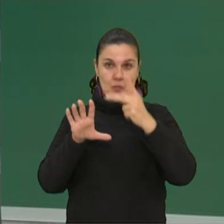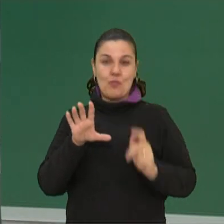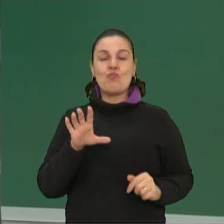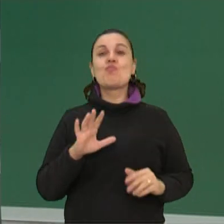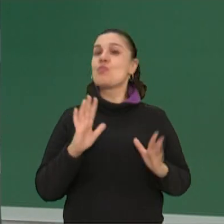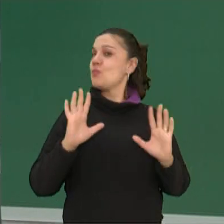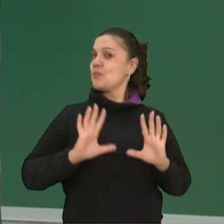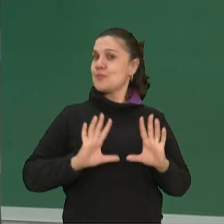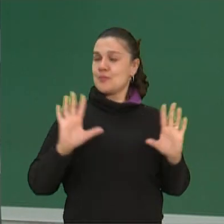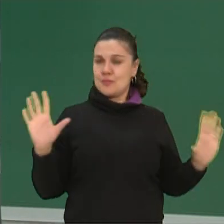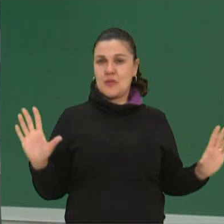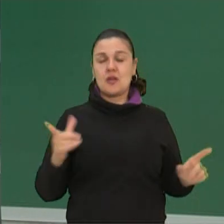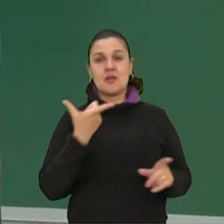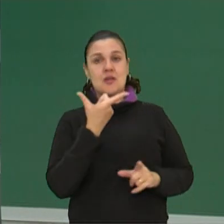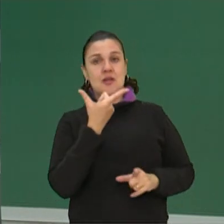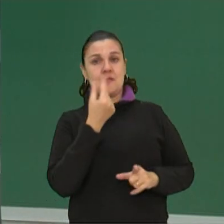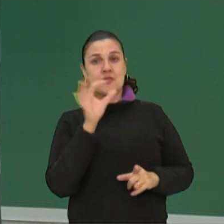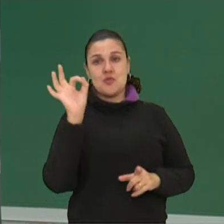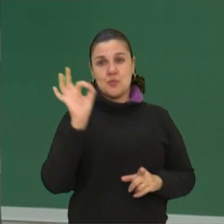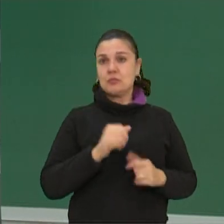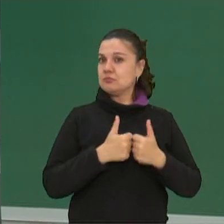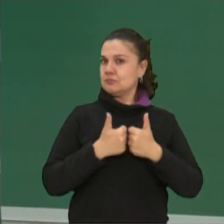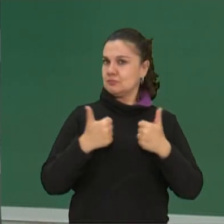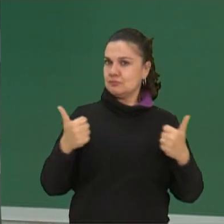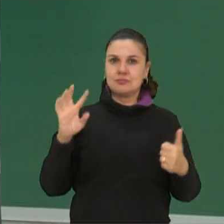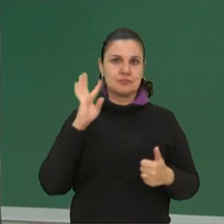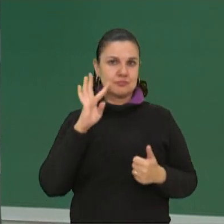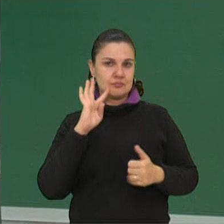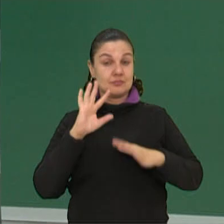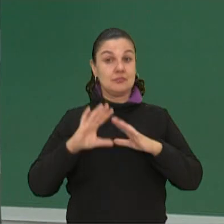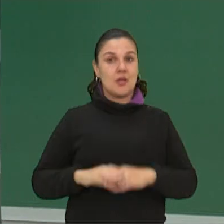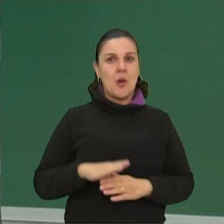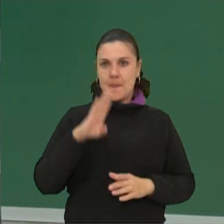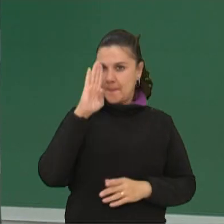olha que fácil, 20%. Legal?